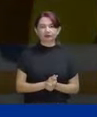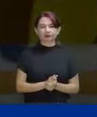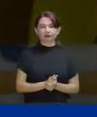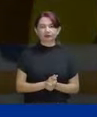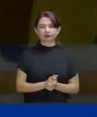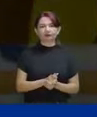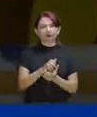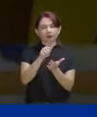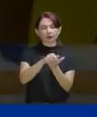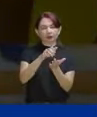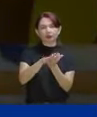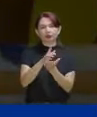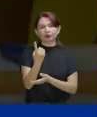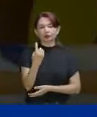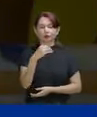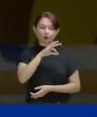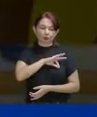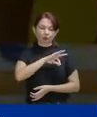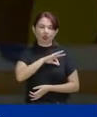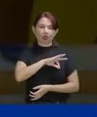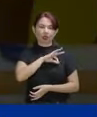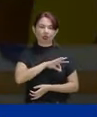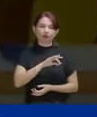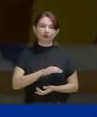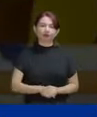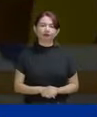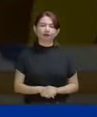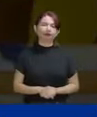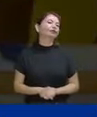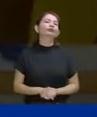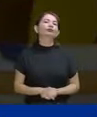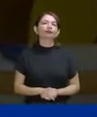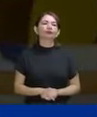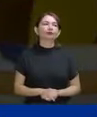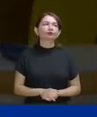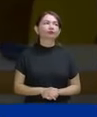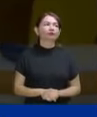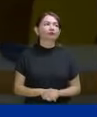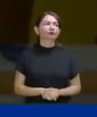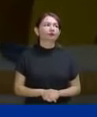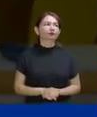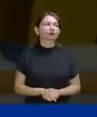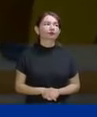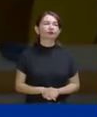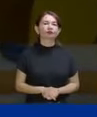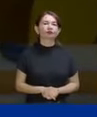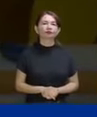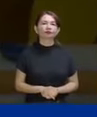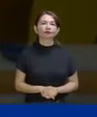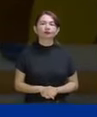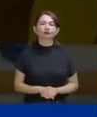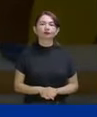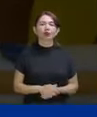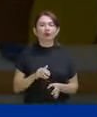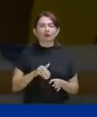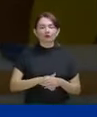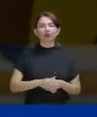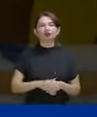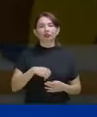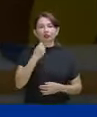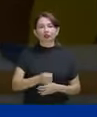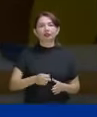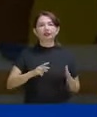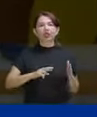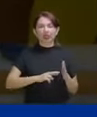e aplicando a multa ao recorrente, a multa ao recorrente nos termos do voto da juíza